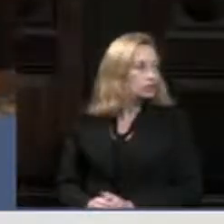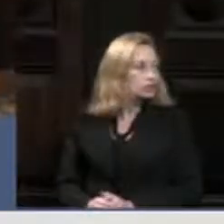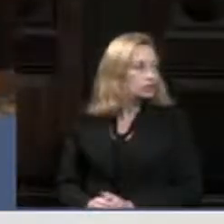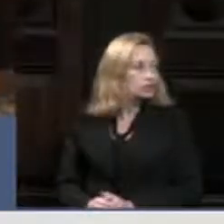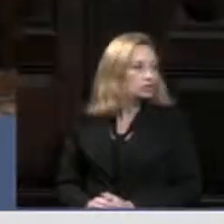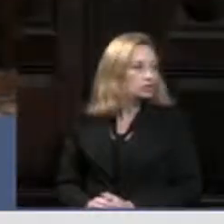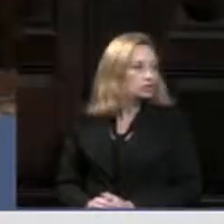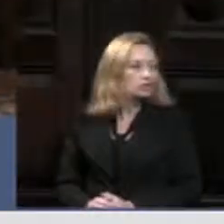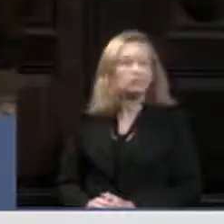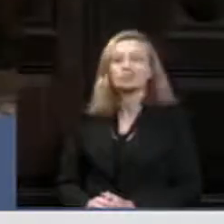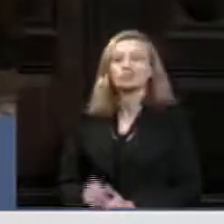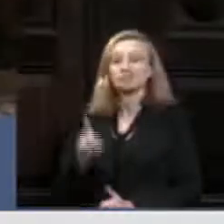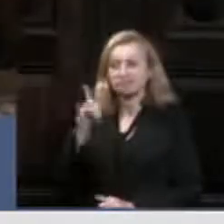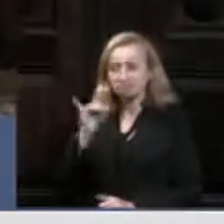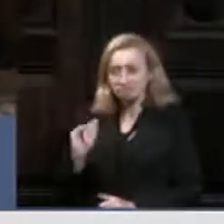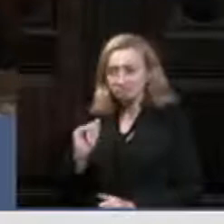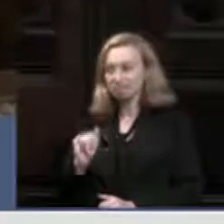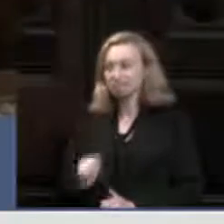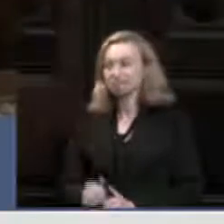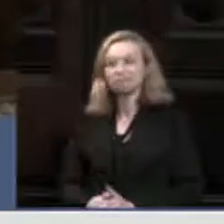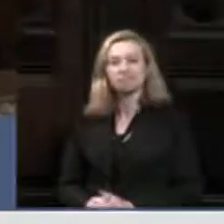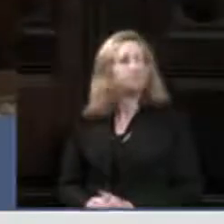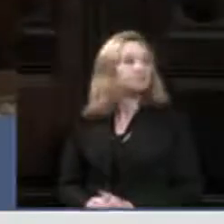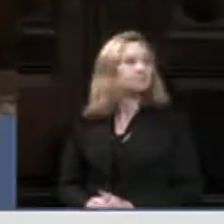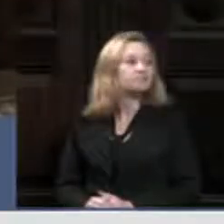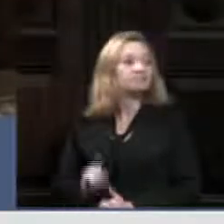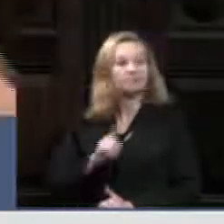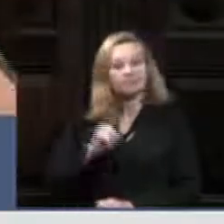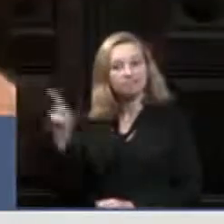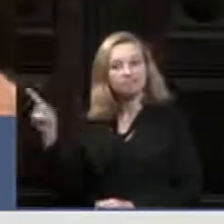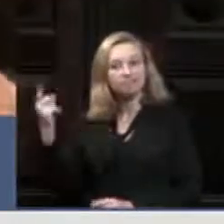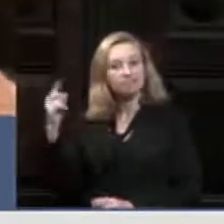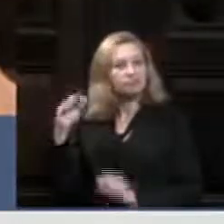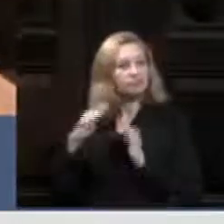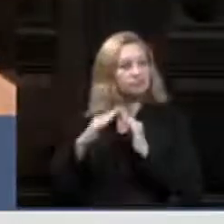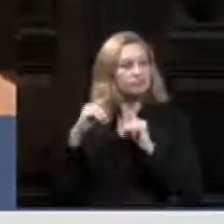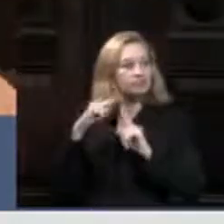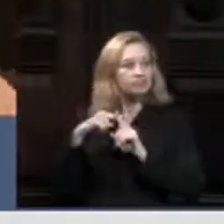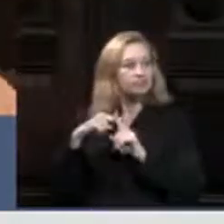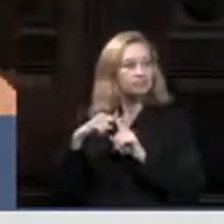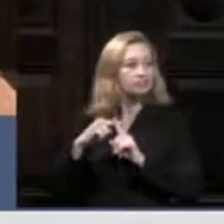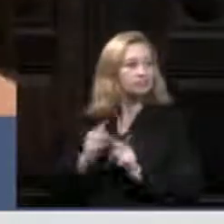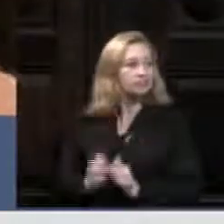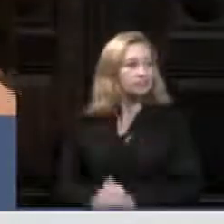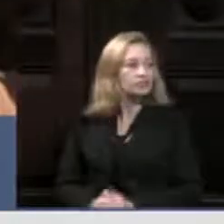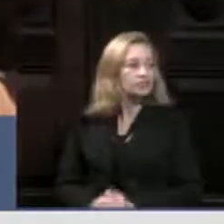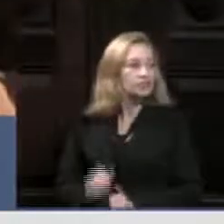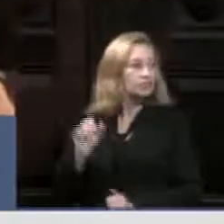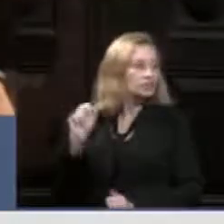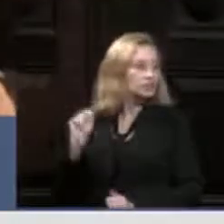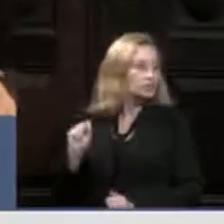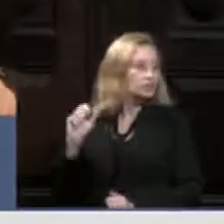E nesse dia, lá na igreja de São